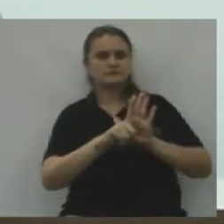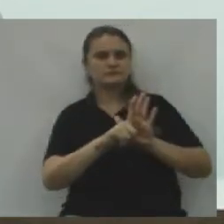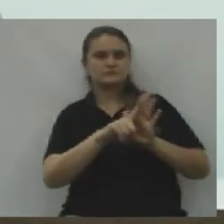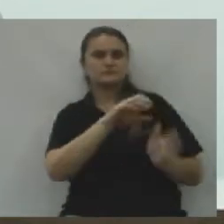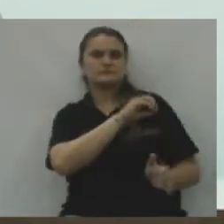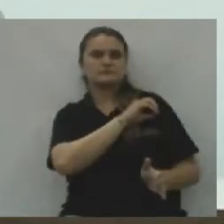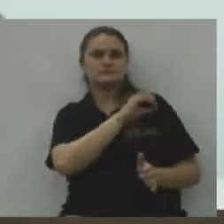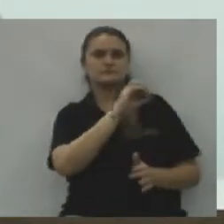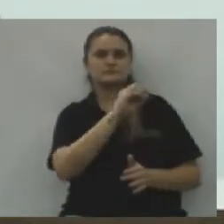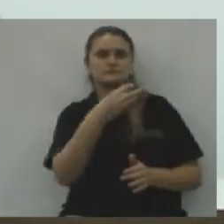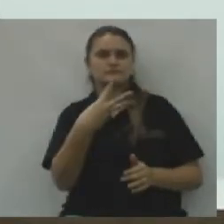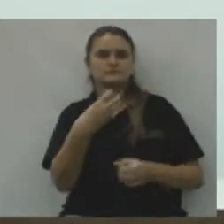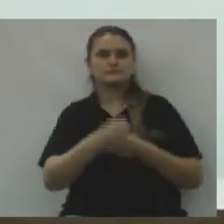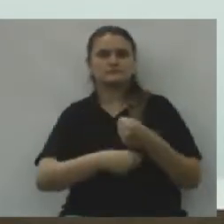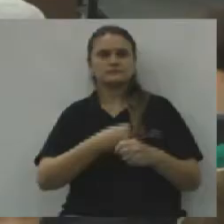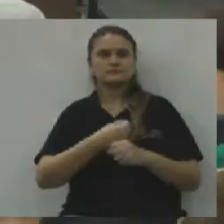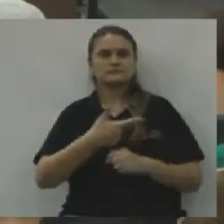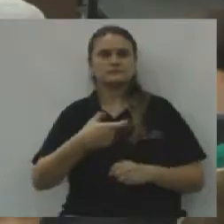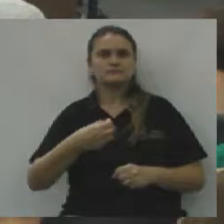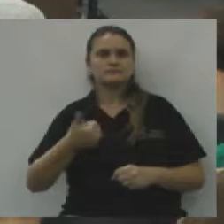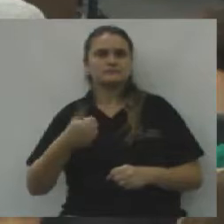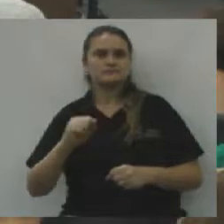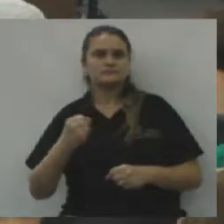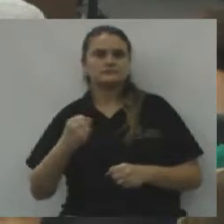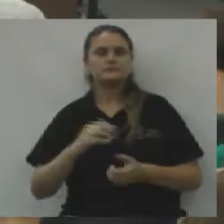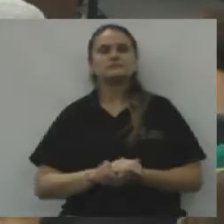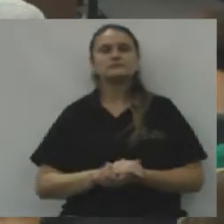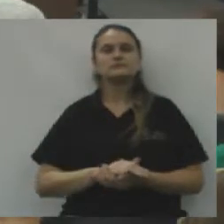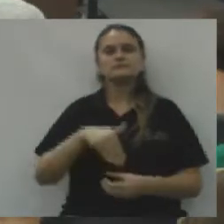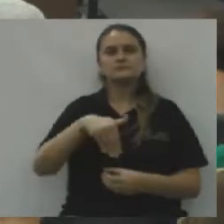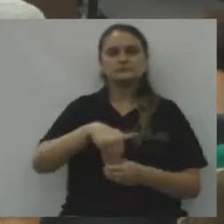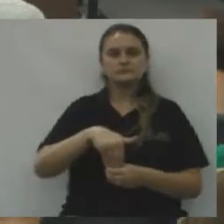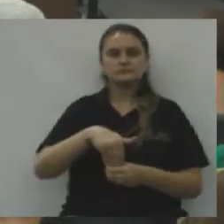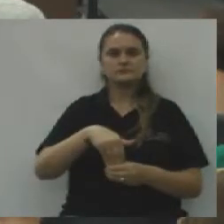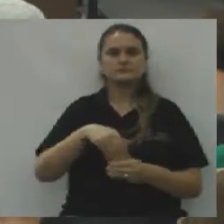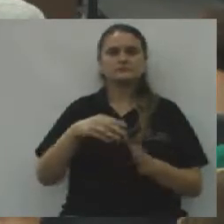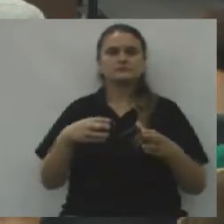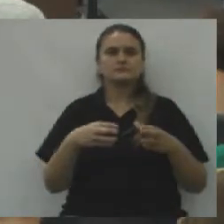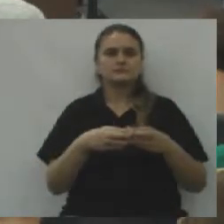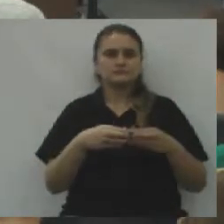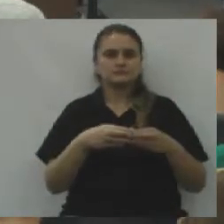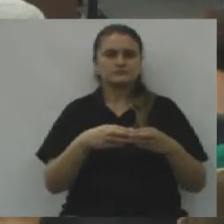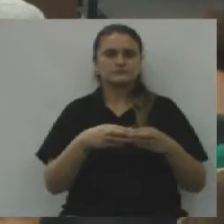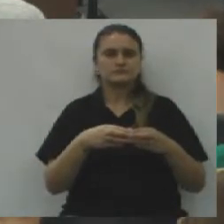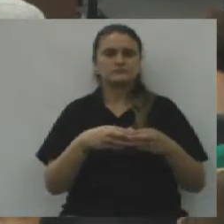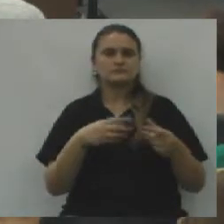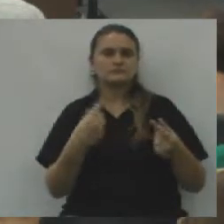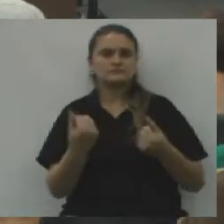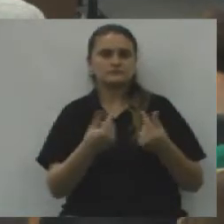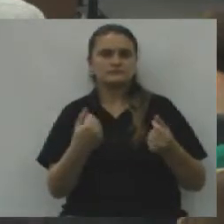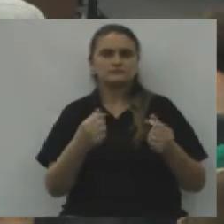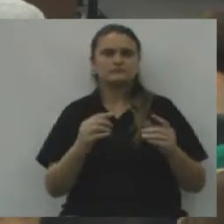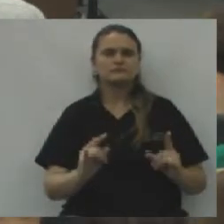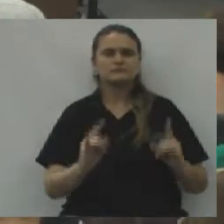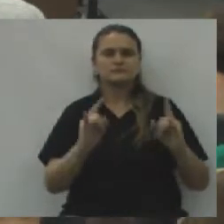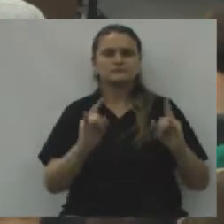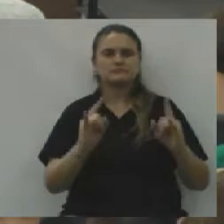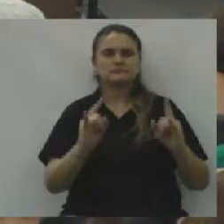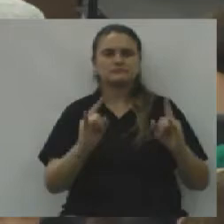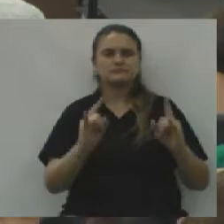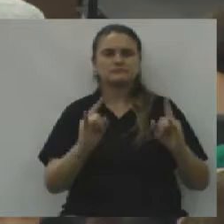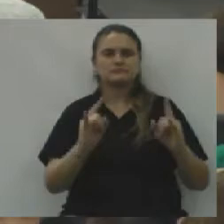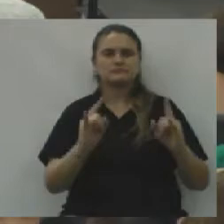número 3/2018. Votação do parecer fundamentado da Comissão de Finanças, Orçamento e